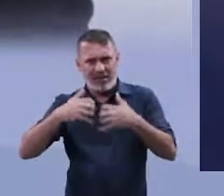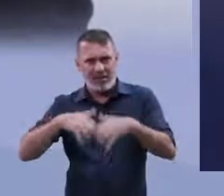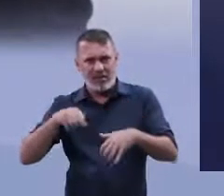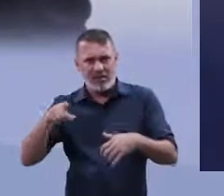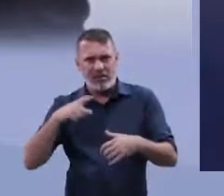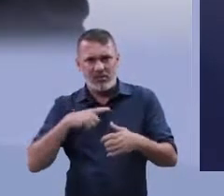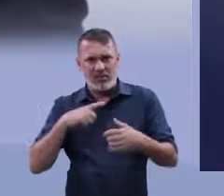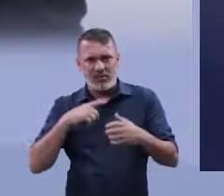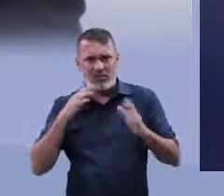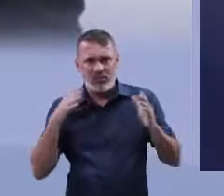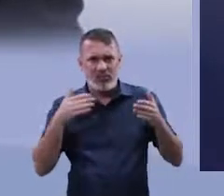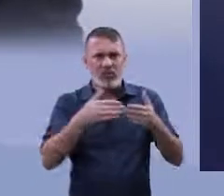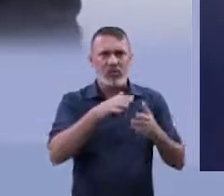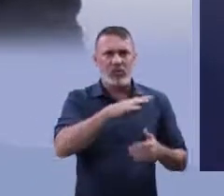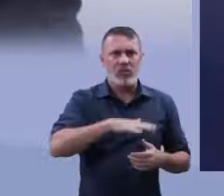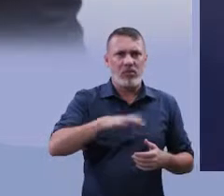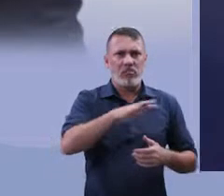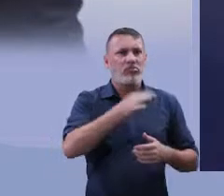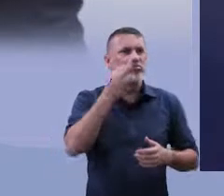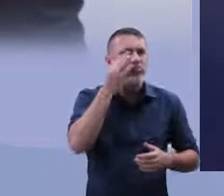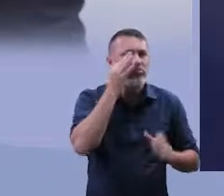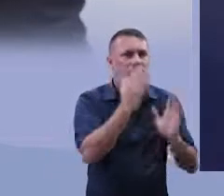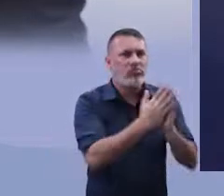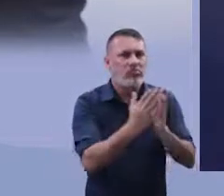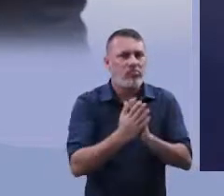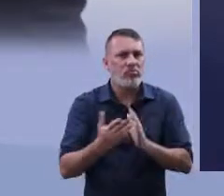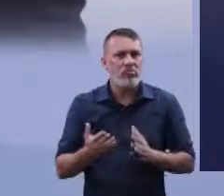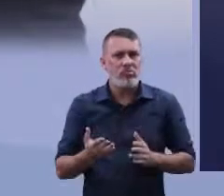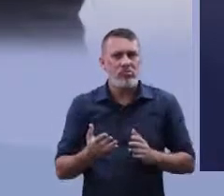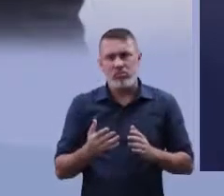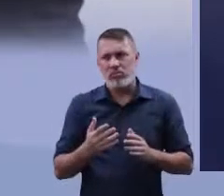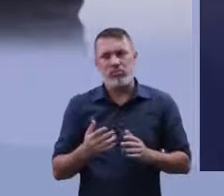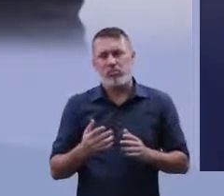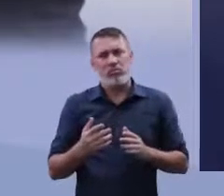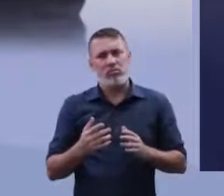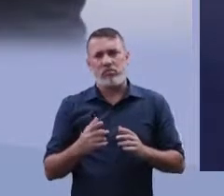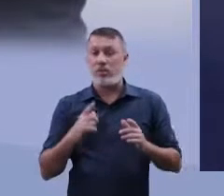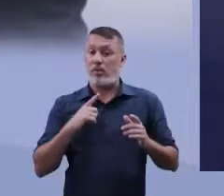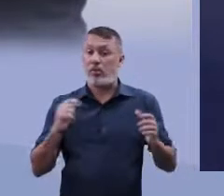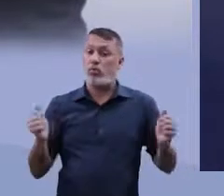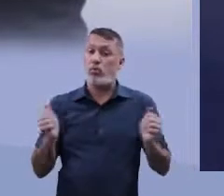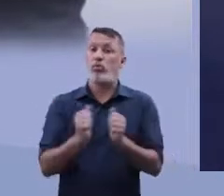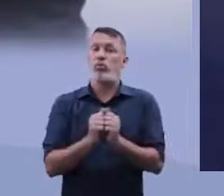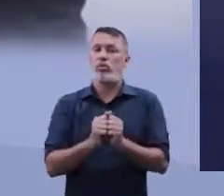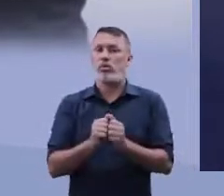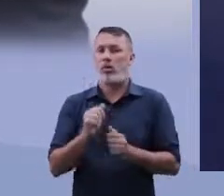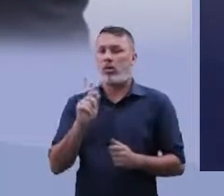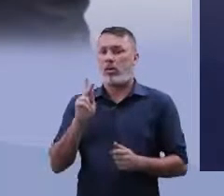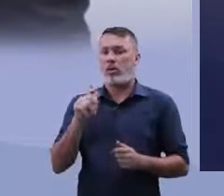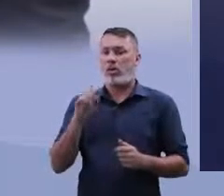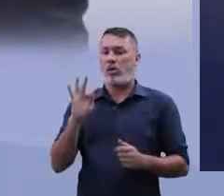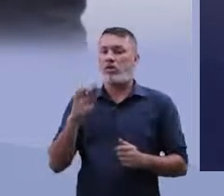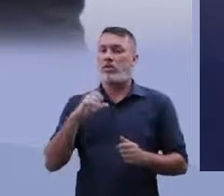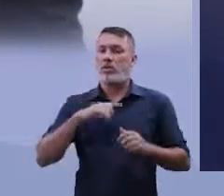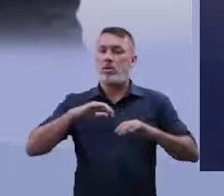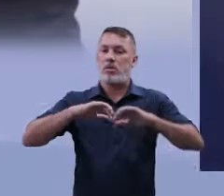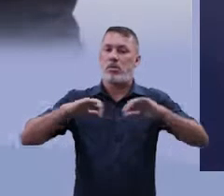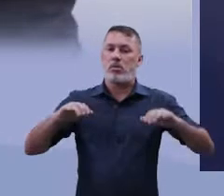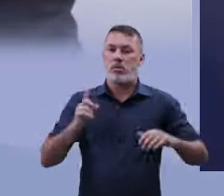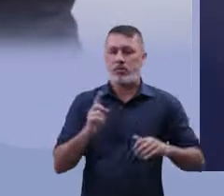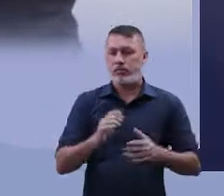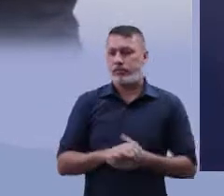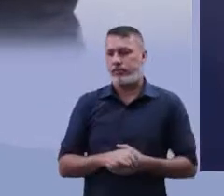em detrimento do empirismo? Na verdade, ele junta essas duas concepções e não afirma uma em primazia a